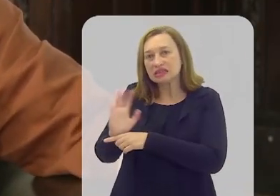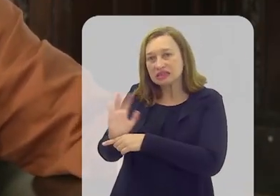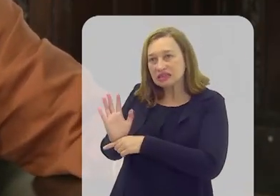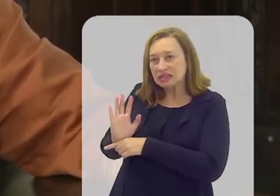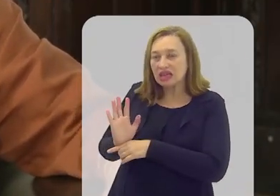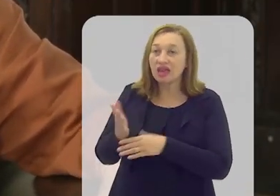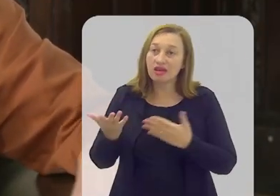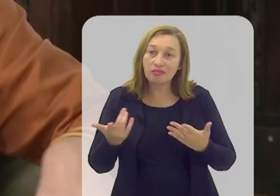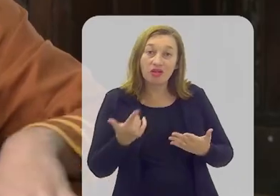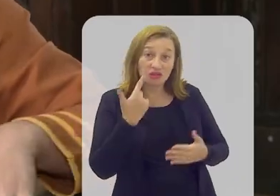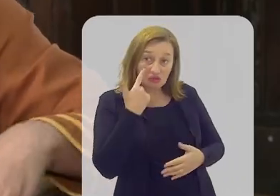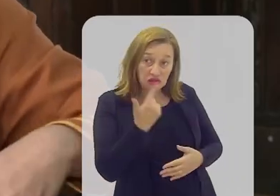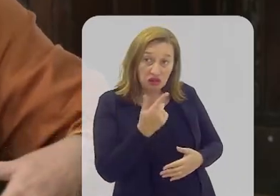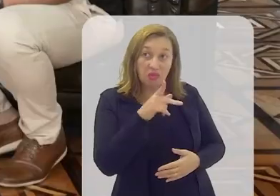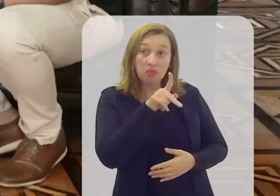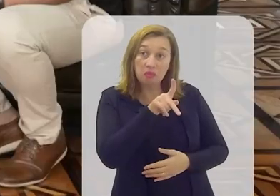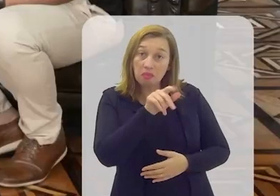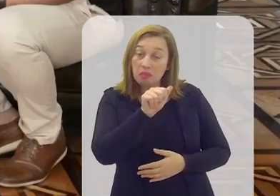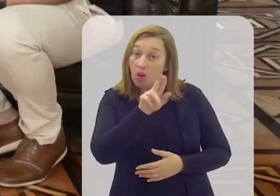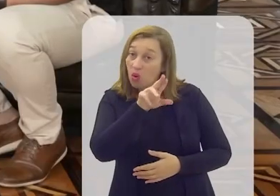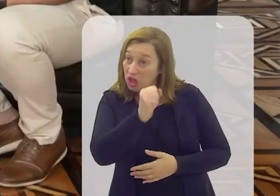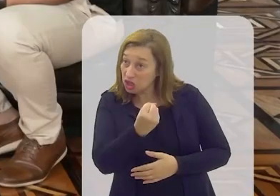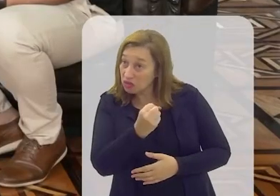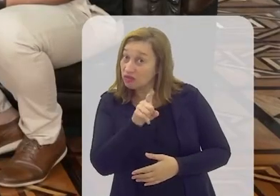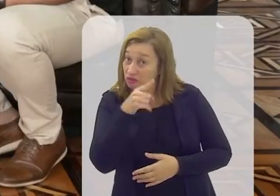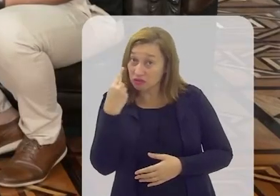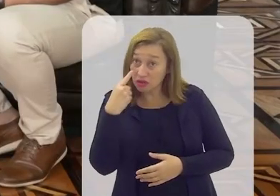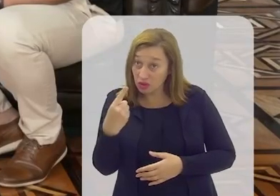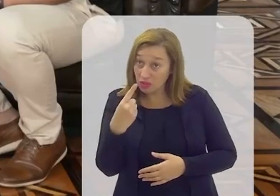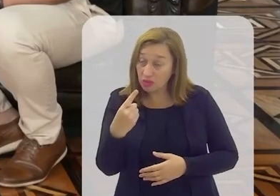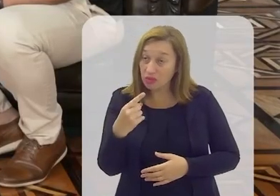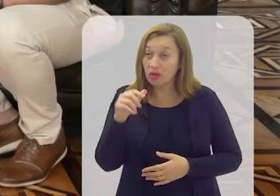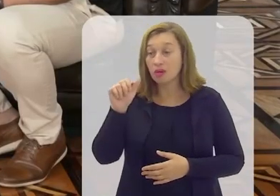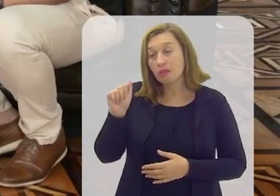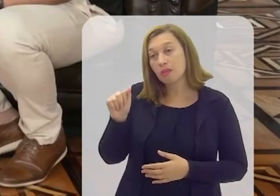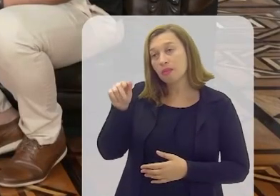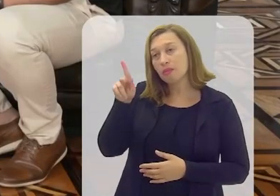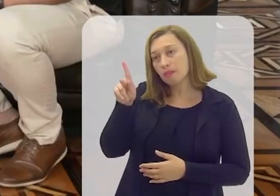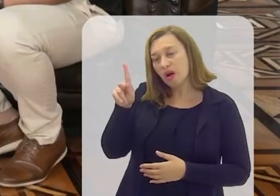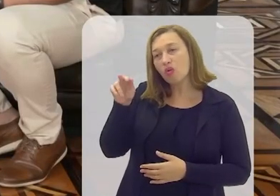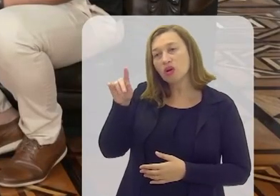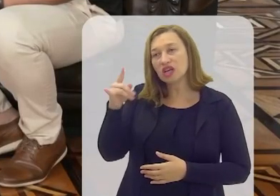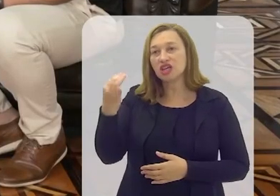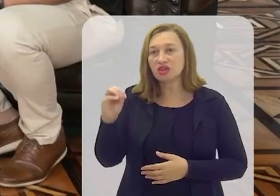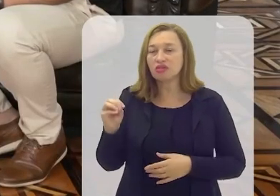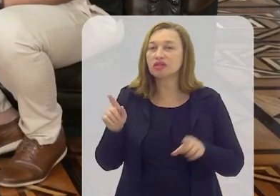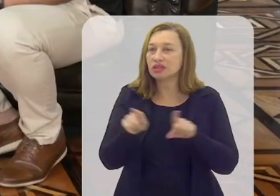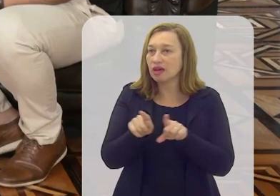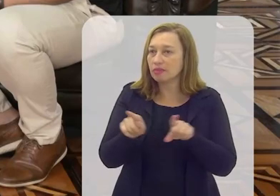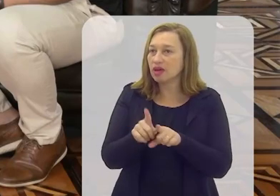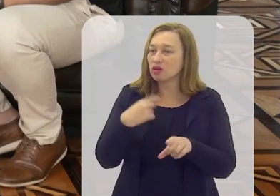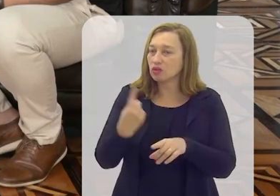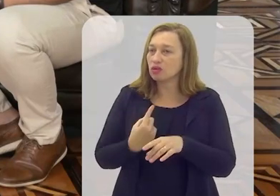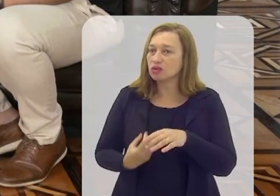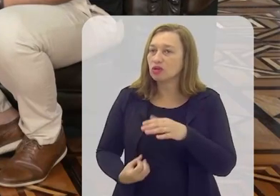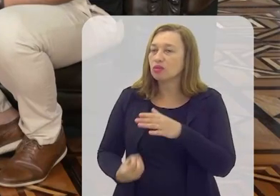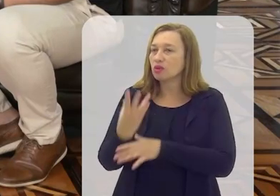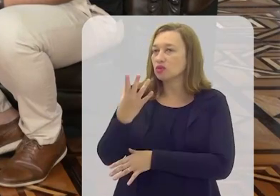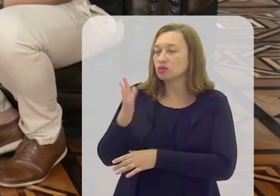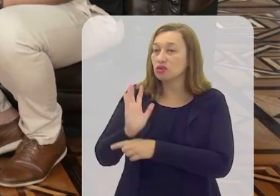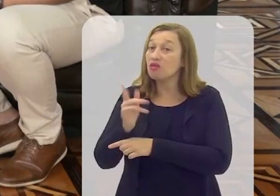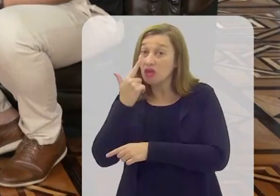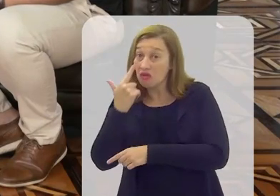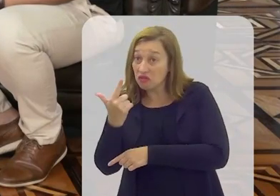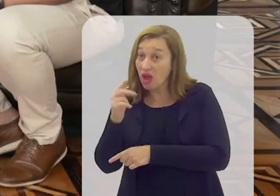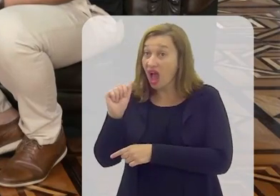cinema. Paulinho, você está vendo aí, Paulinho? Você está ouvindo aí, filho? O Paulinho, que é o nosso produtor também dos filmes, vamos ver isso aí, o nosso